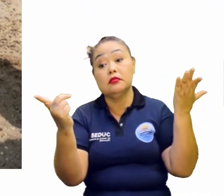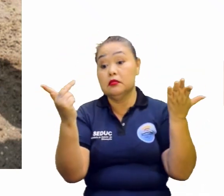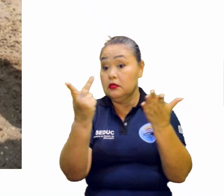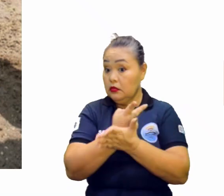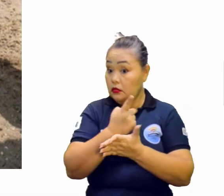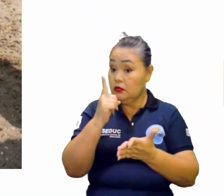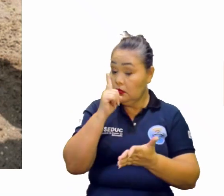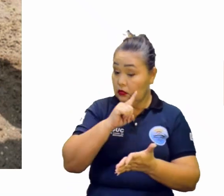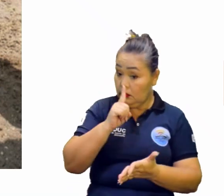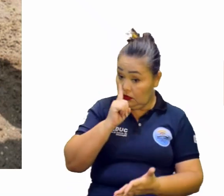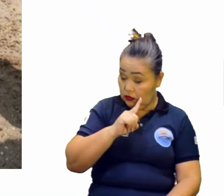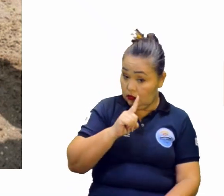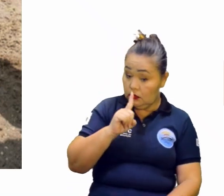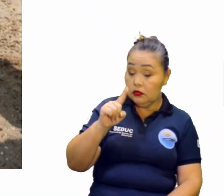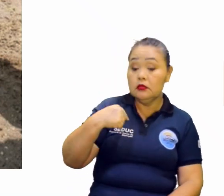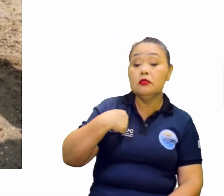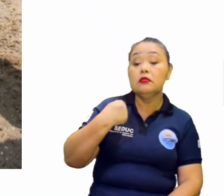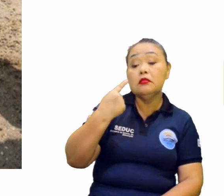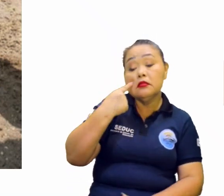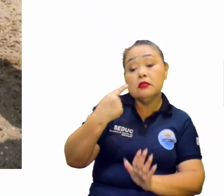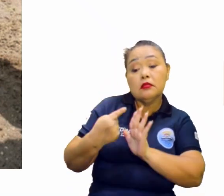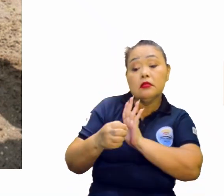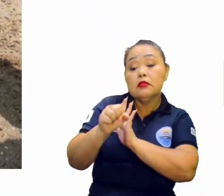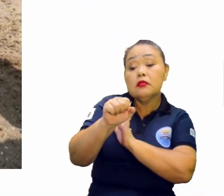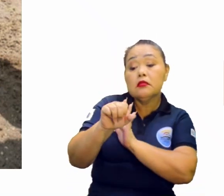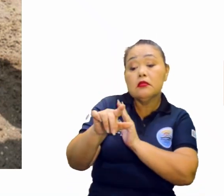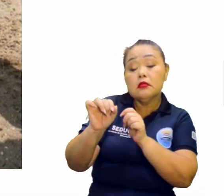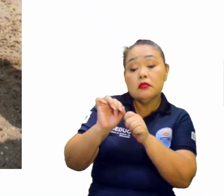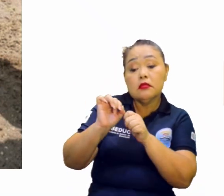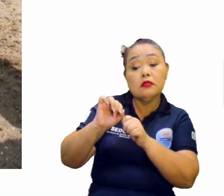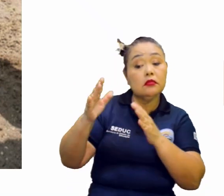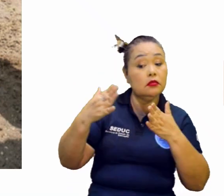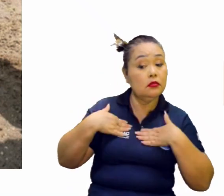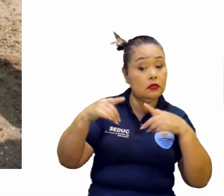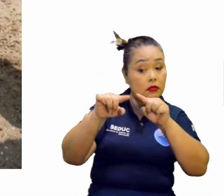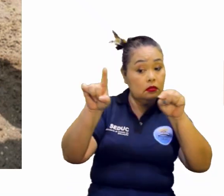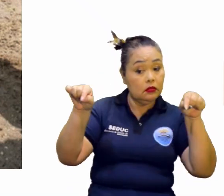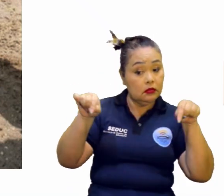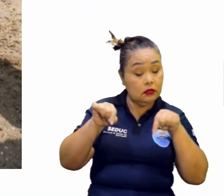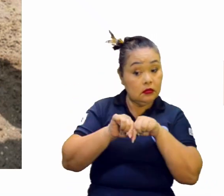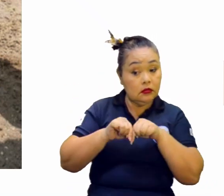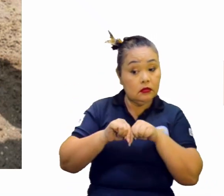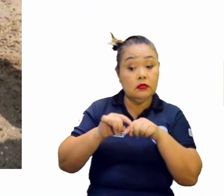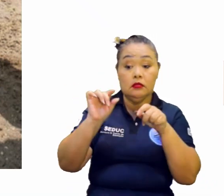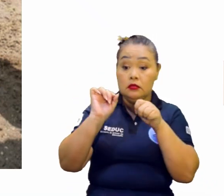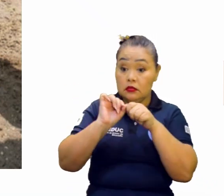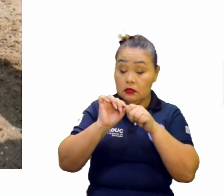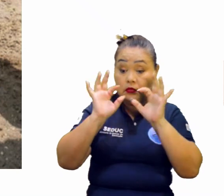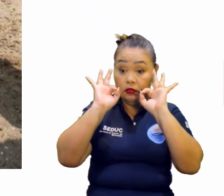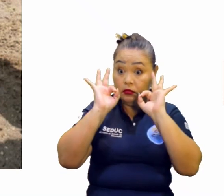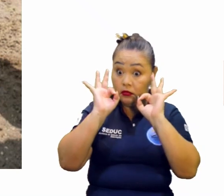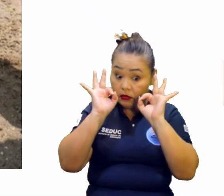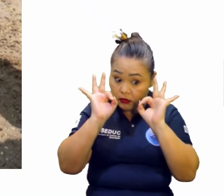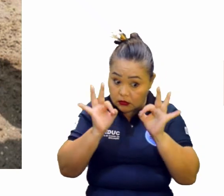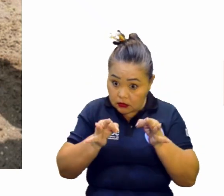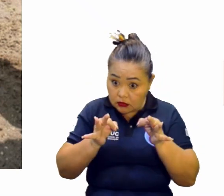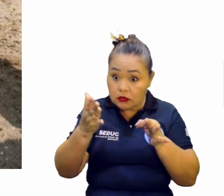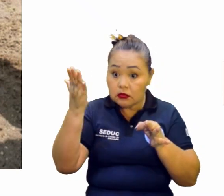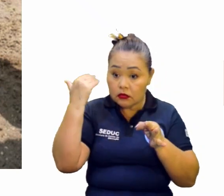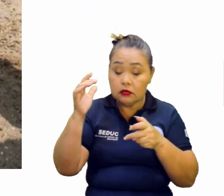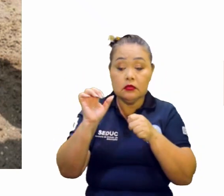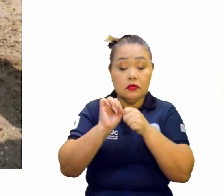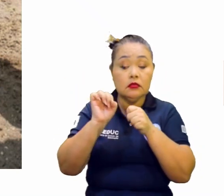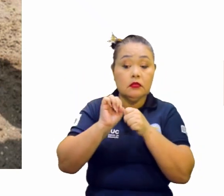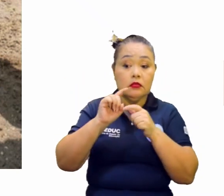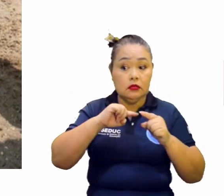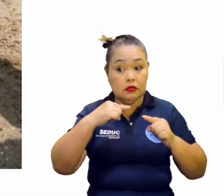estou submetendo esse solo da minha propriedade, não fizer da forma certa, lembra que lá no sistema de zigue-zague, se